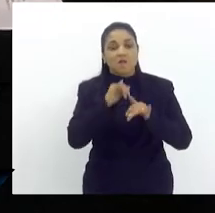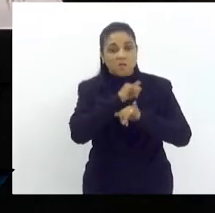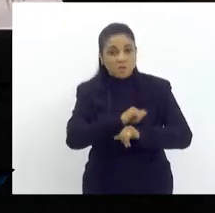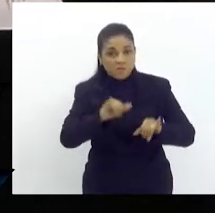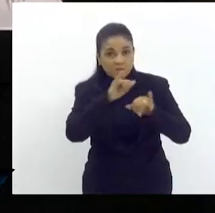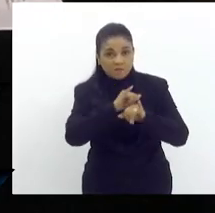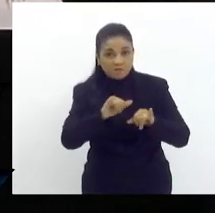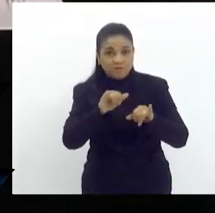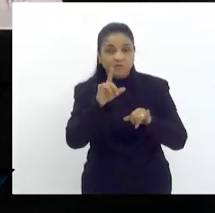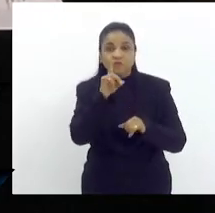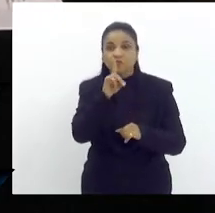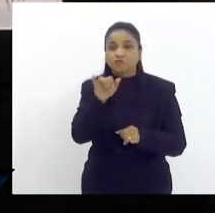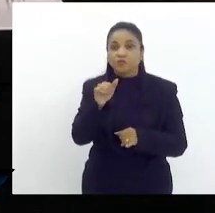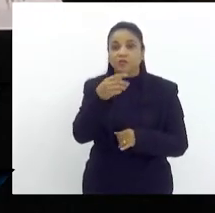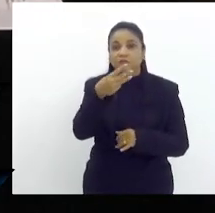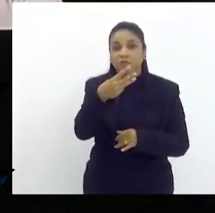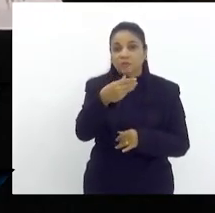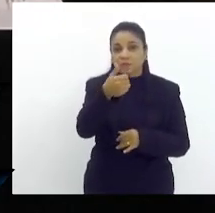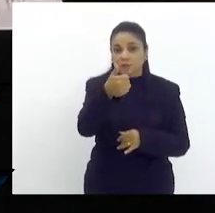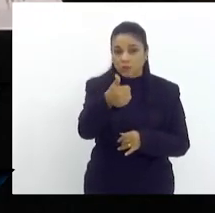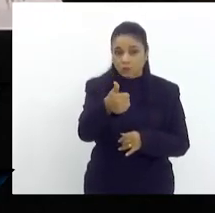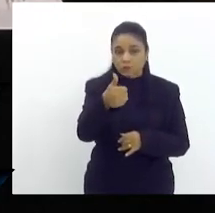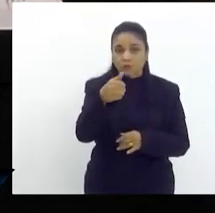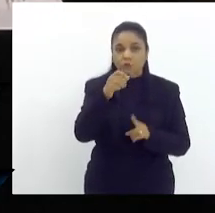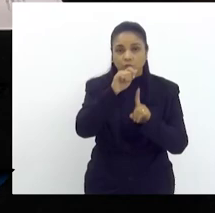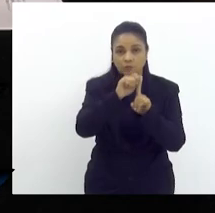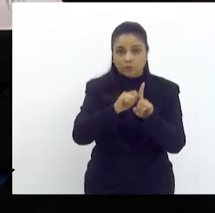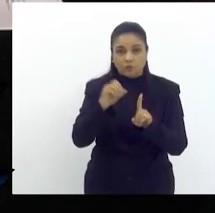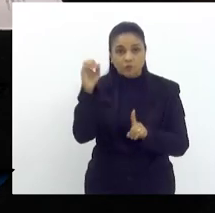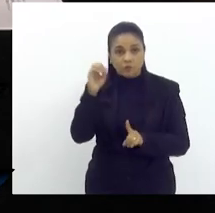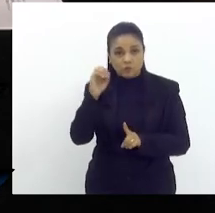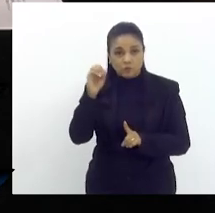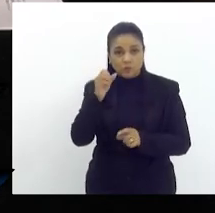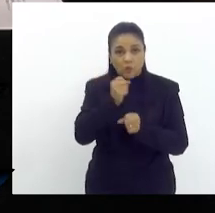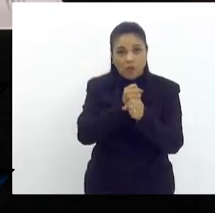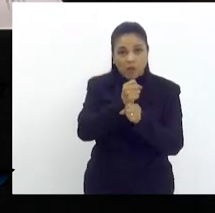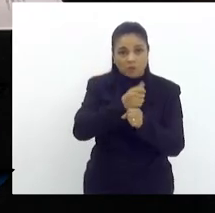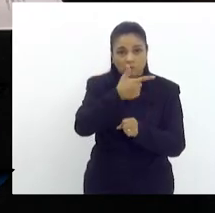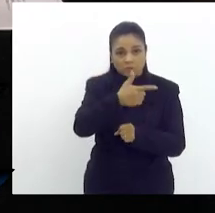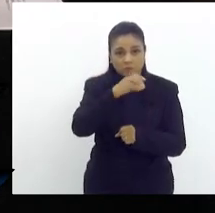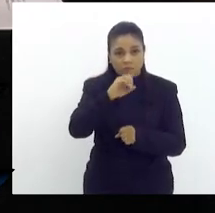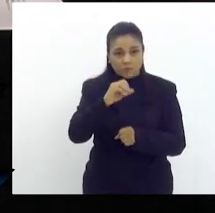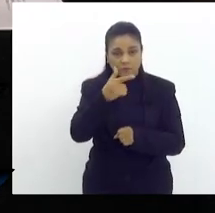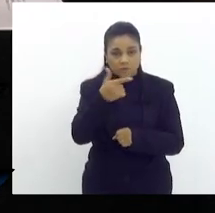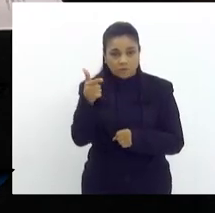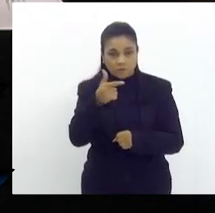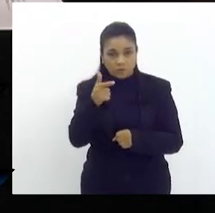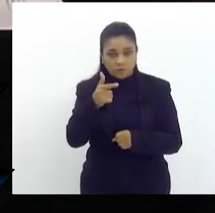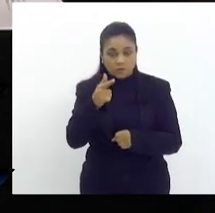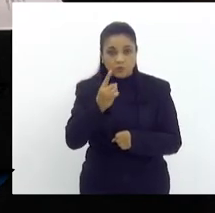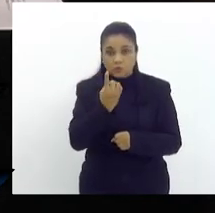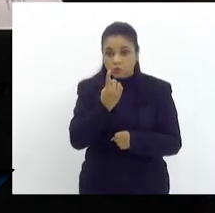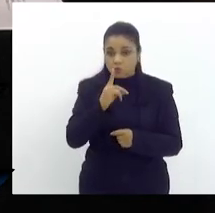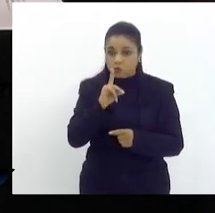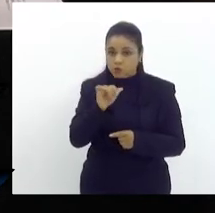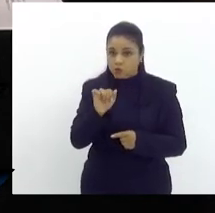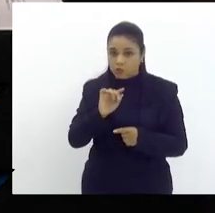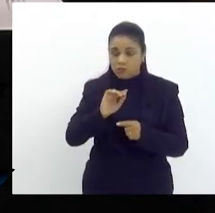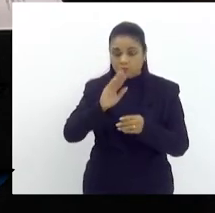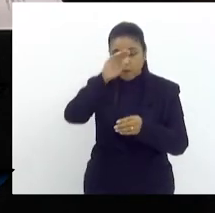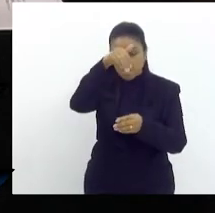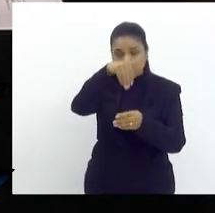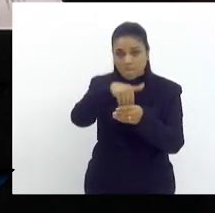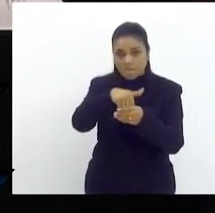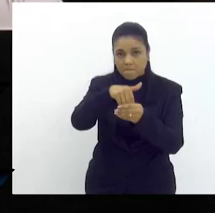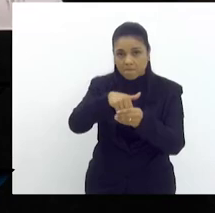no dia 31 de outubro de 2022 um dia após o resultado do segundo turno